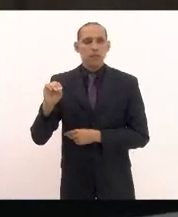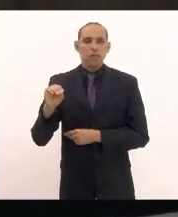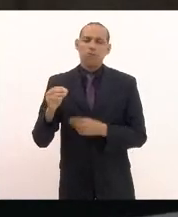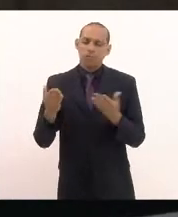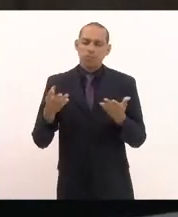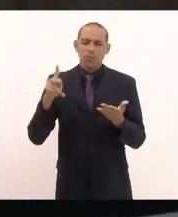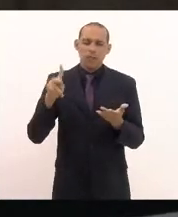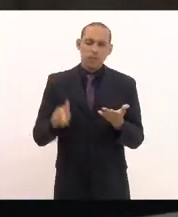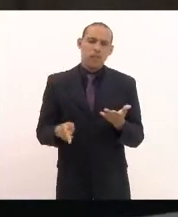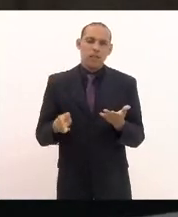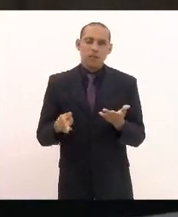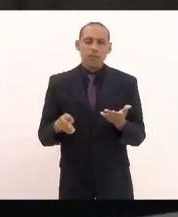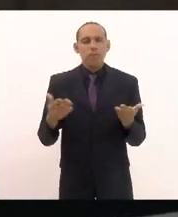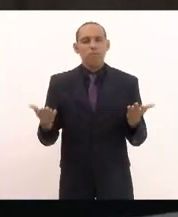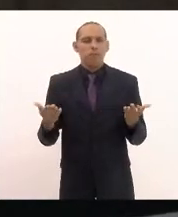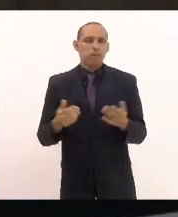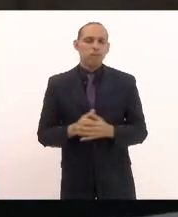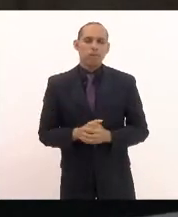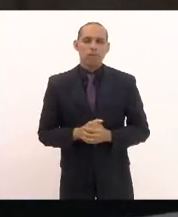vista da forma,